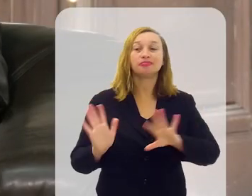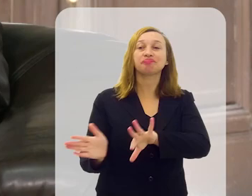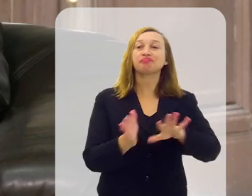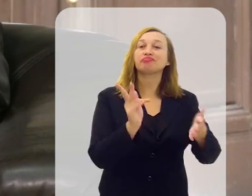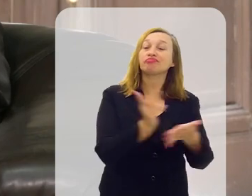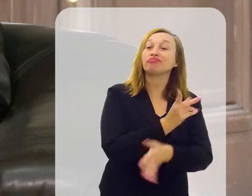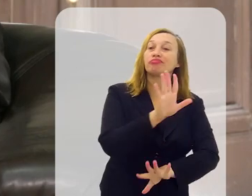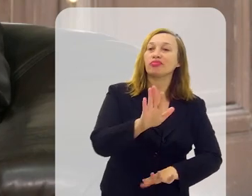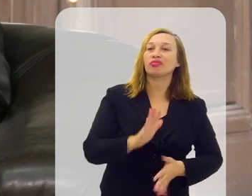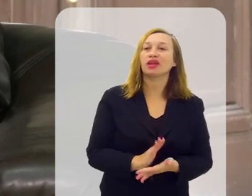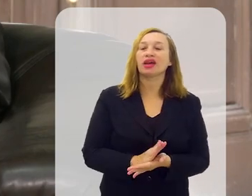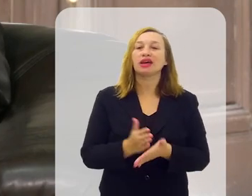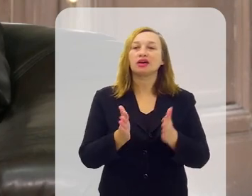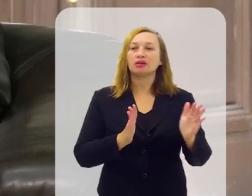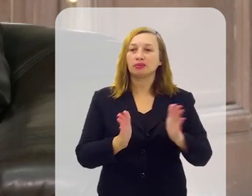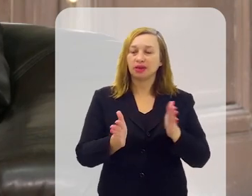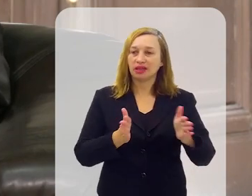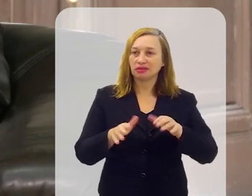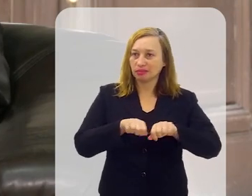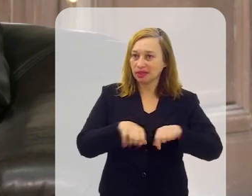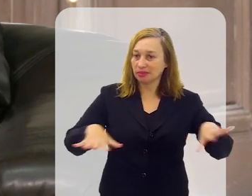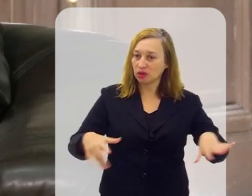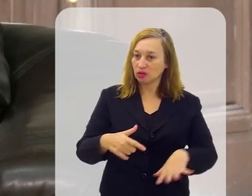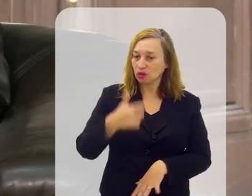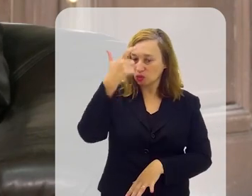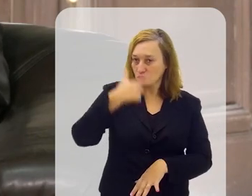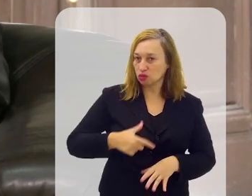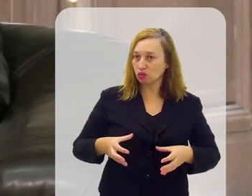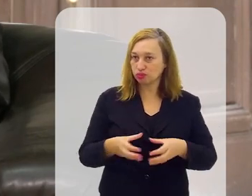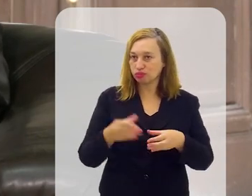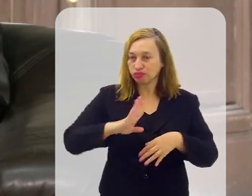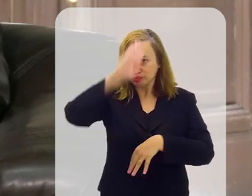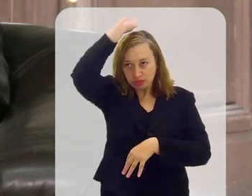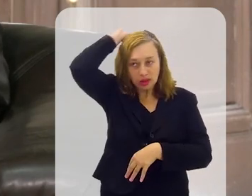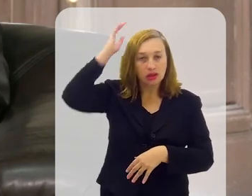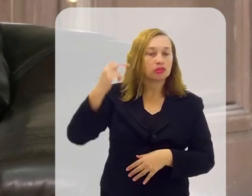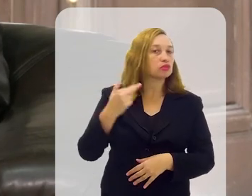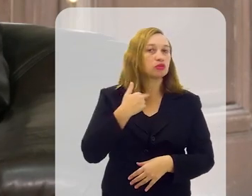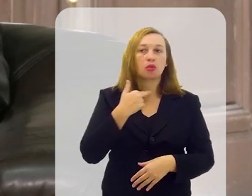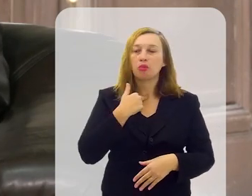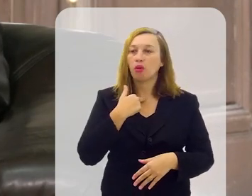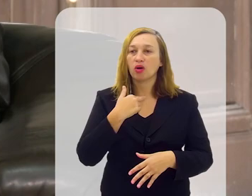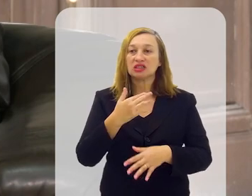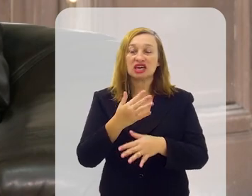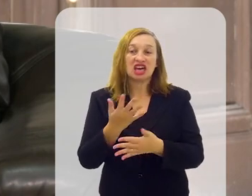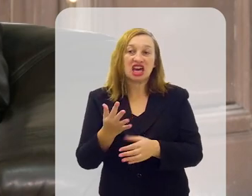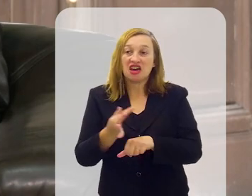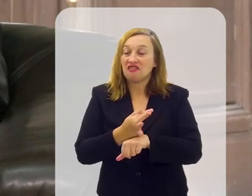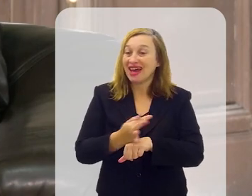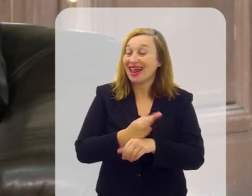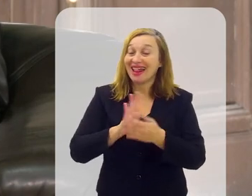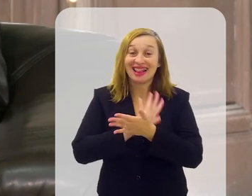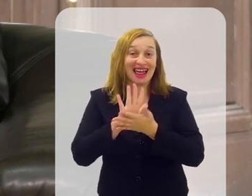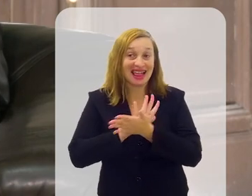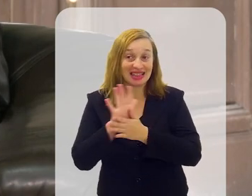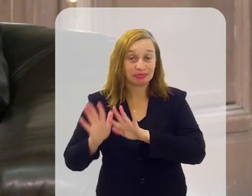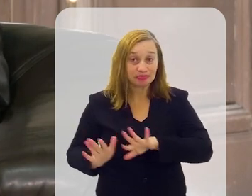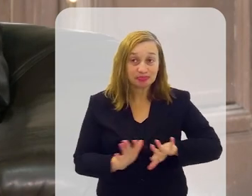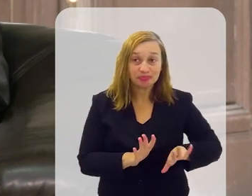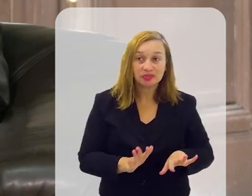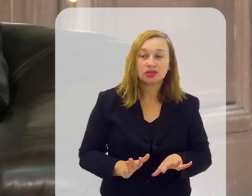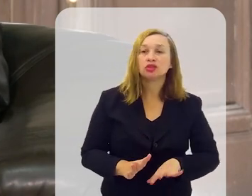Coisa linda. O que que aconteceu? No meio da pandemia, eu sou bombeiro. Uhum. No meio da pandemia, você não pode tirar férias, você não pode tirar licença, você não pode tirar